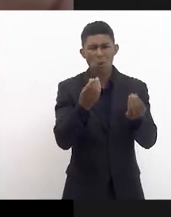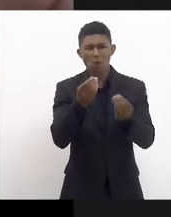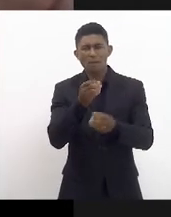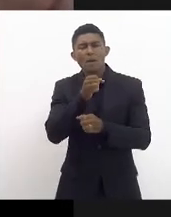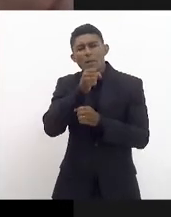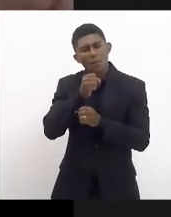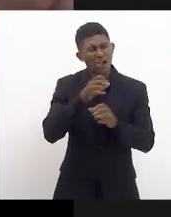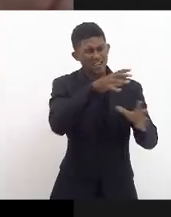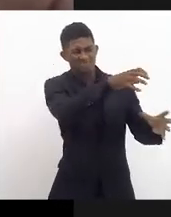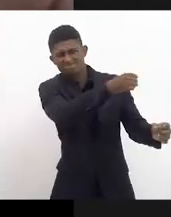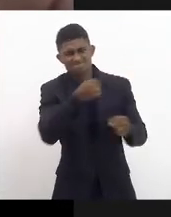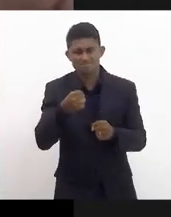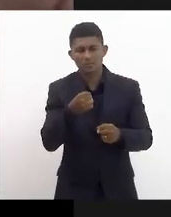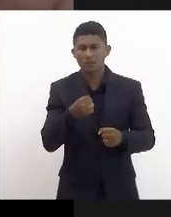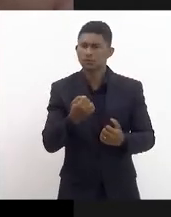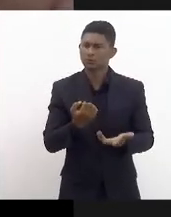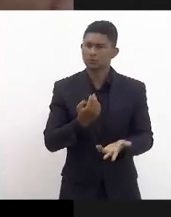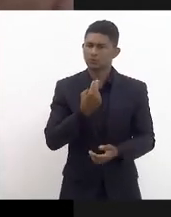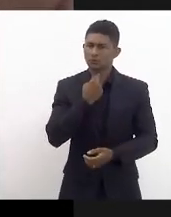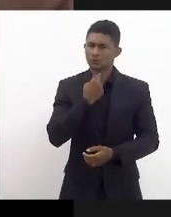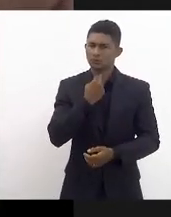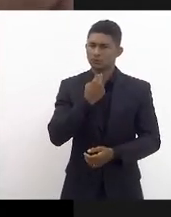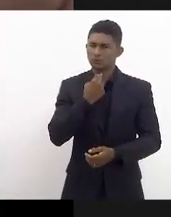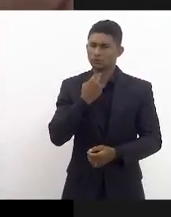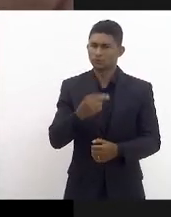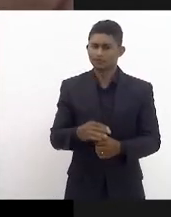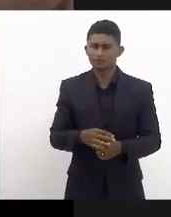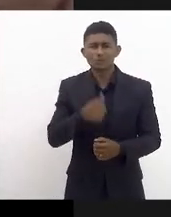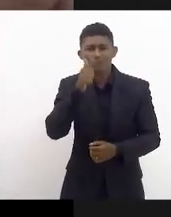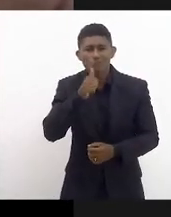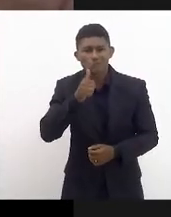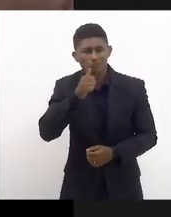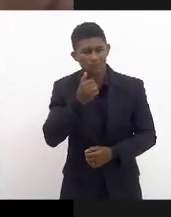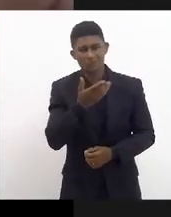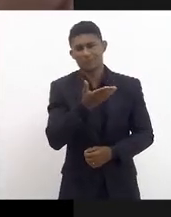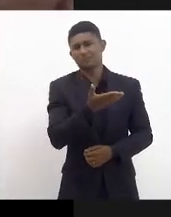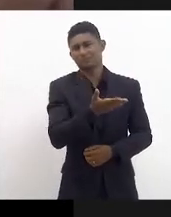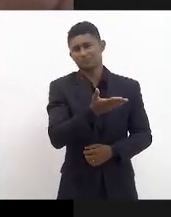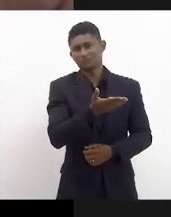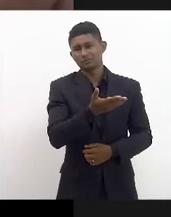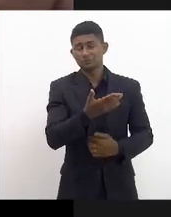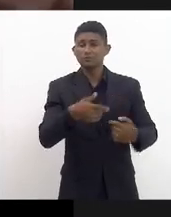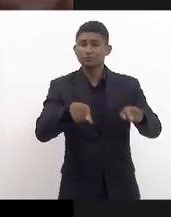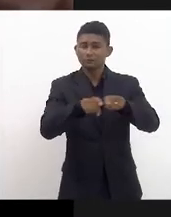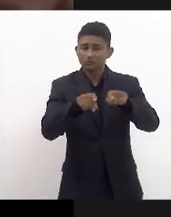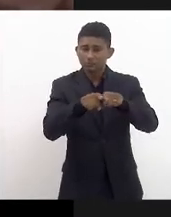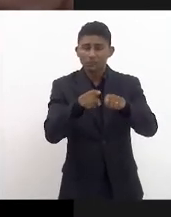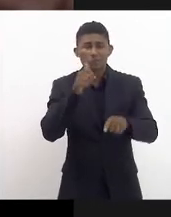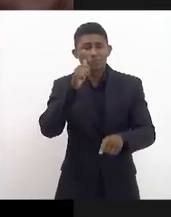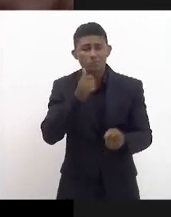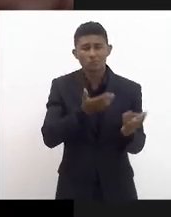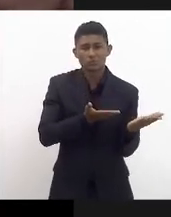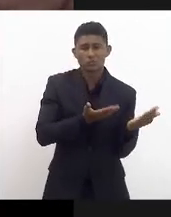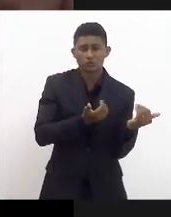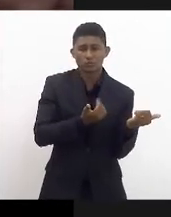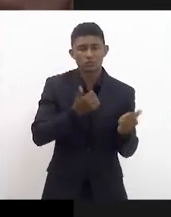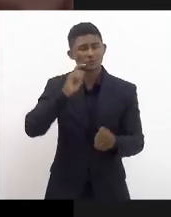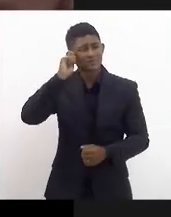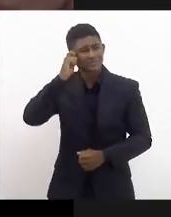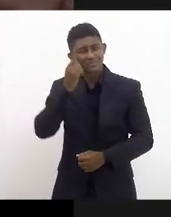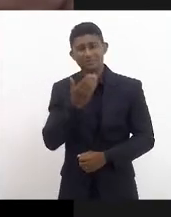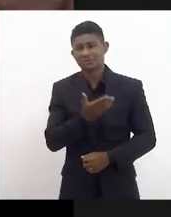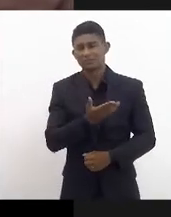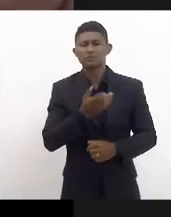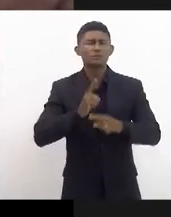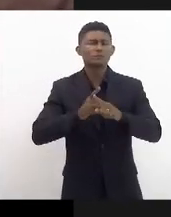seja impedido, e ainda mais, sendo uma mulher, e sim sendo uma mulher jovem e negra. E por que que a